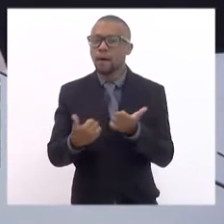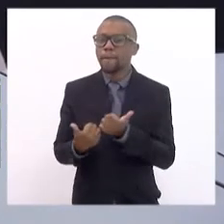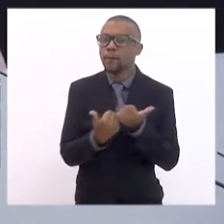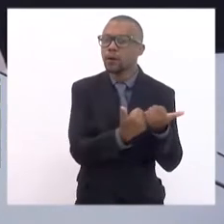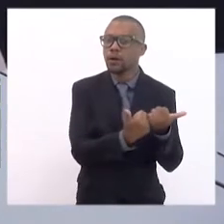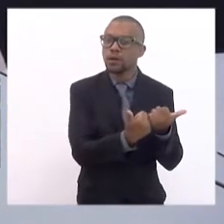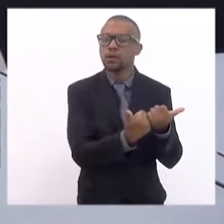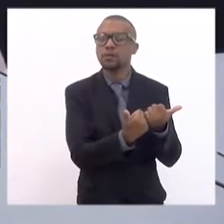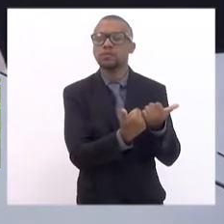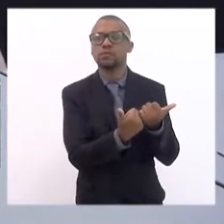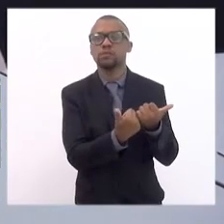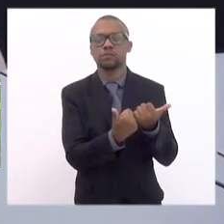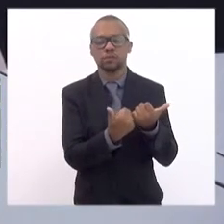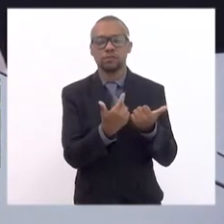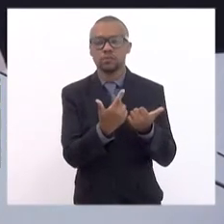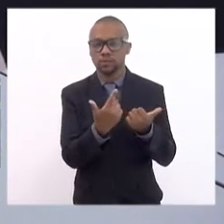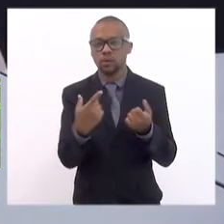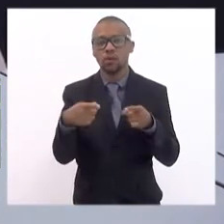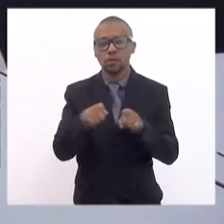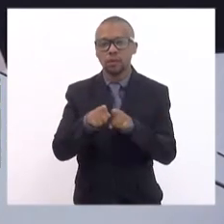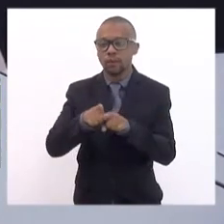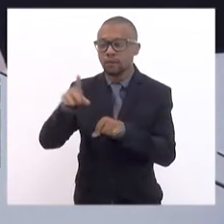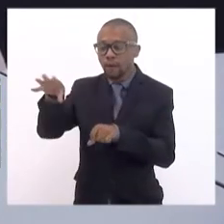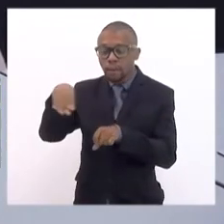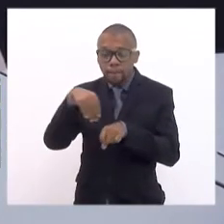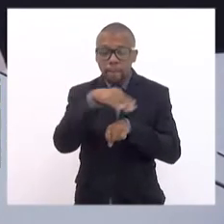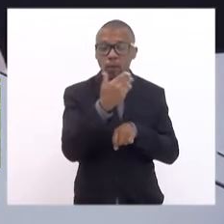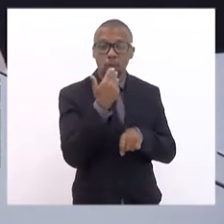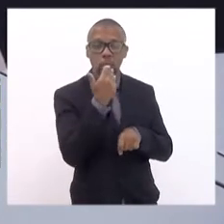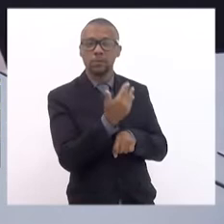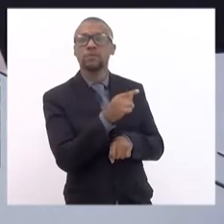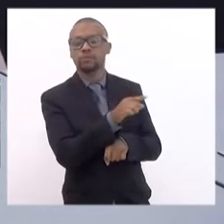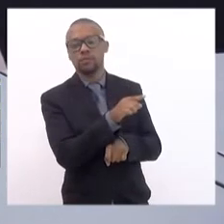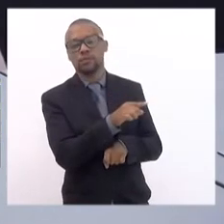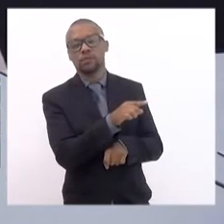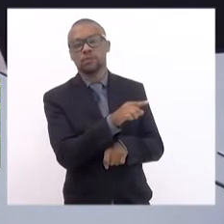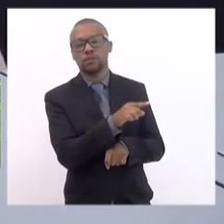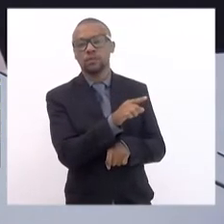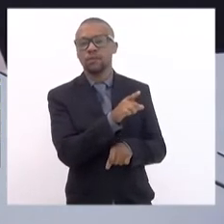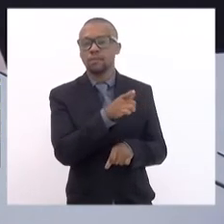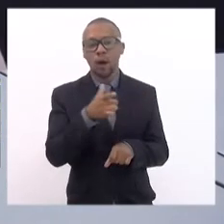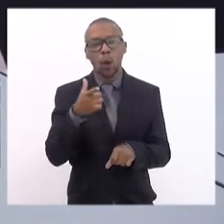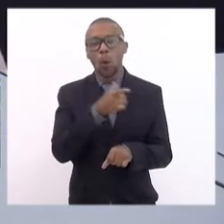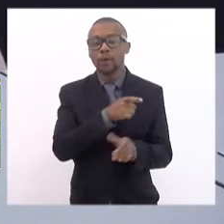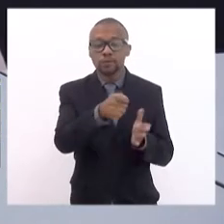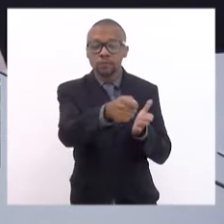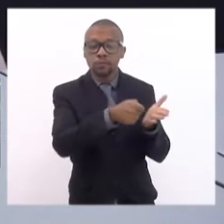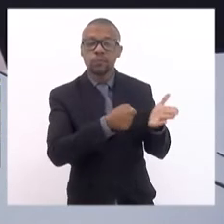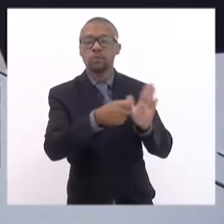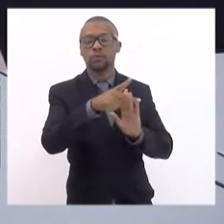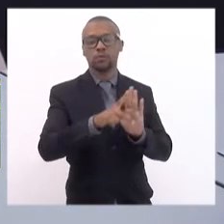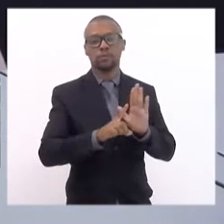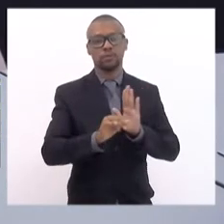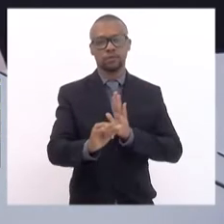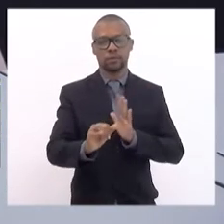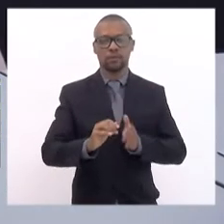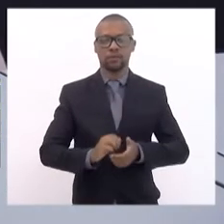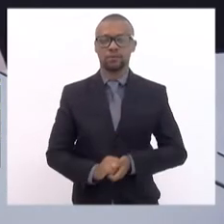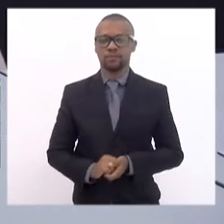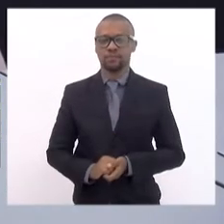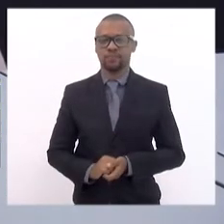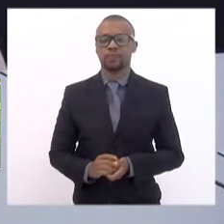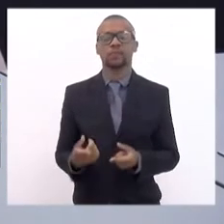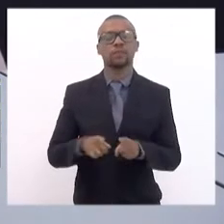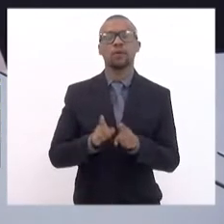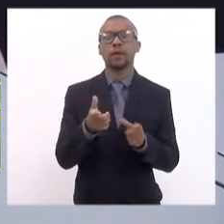Levar até ele essa solicitação, do nobre deputado, para a sanção do projeto de lei. E eu queria dar mérito a